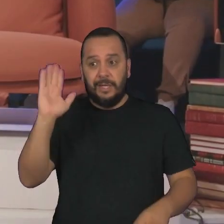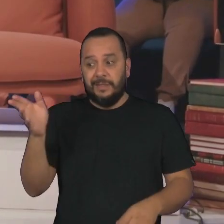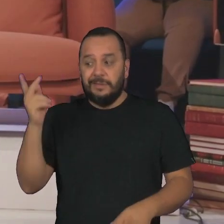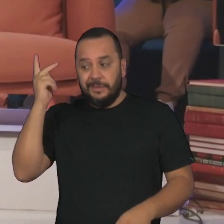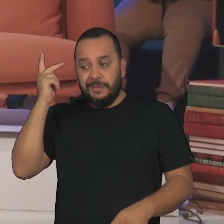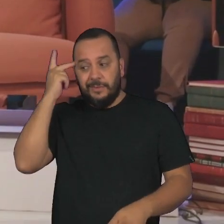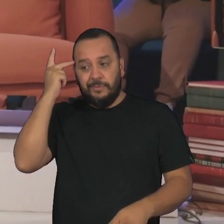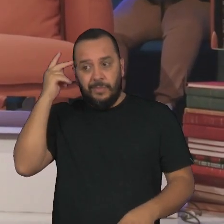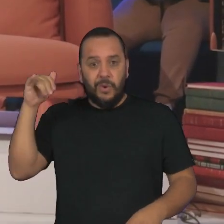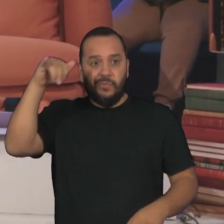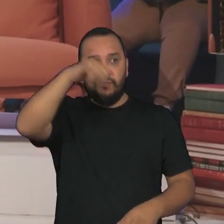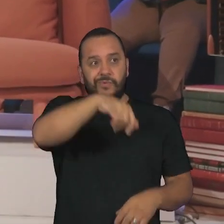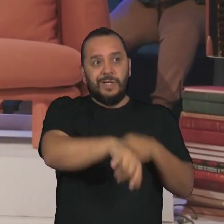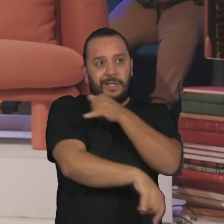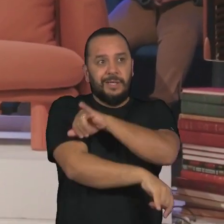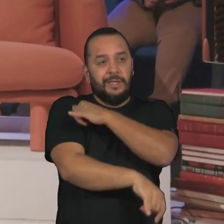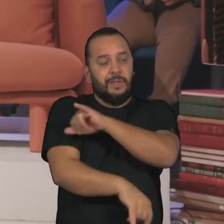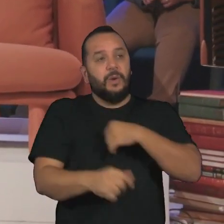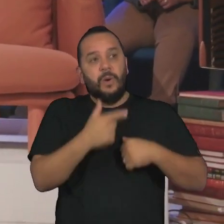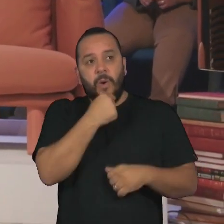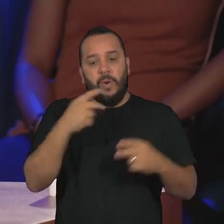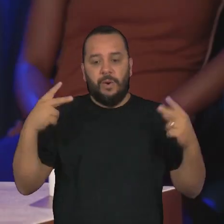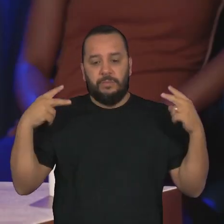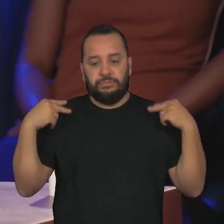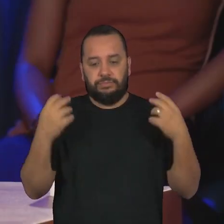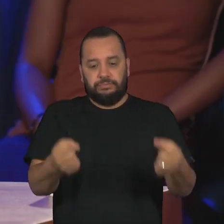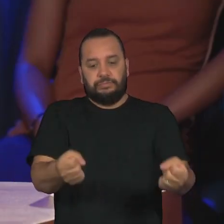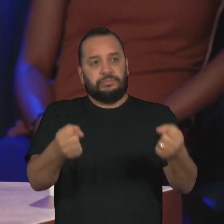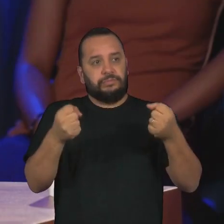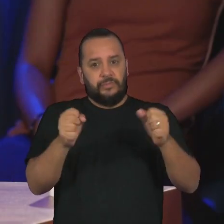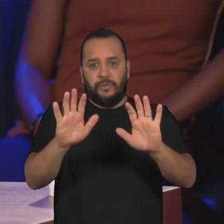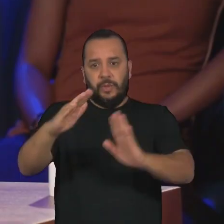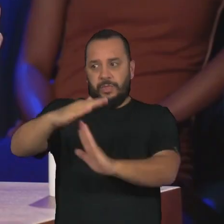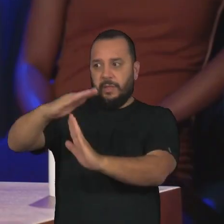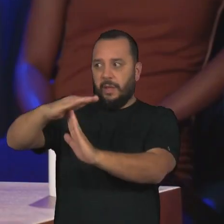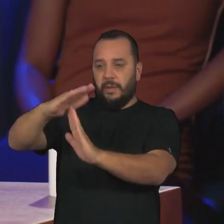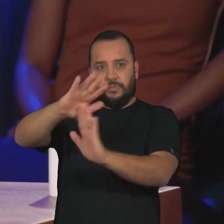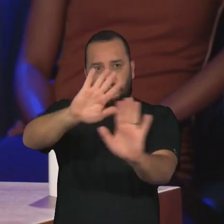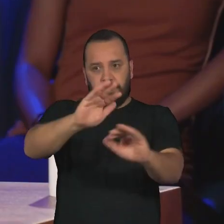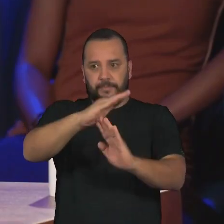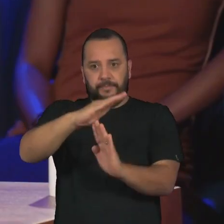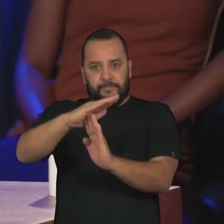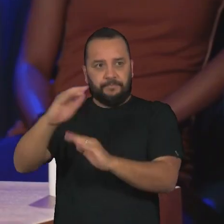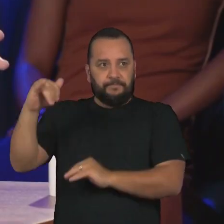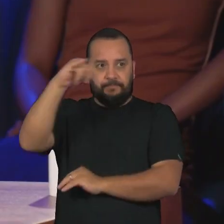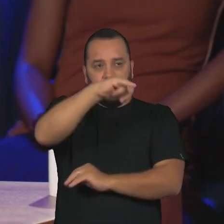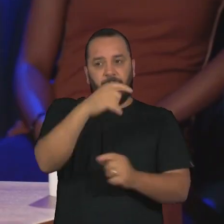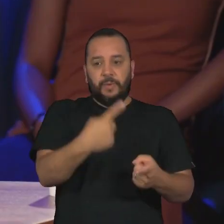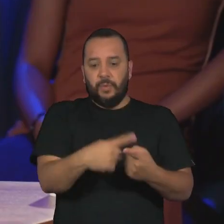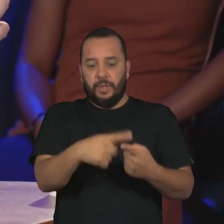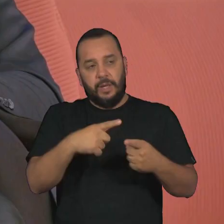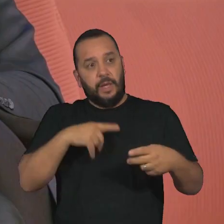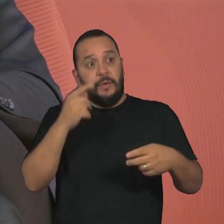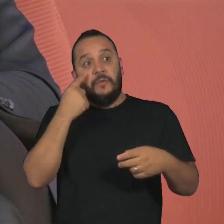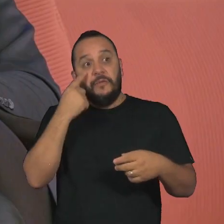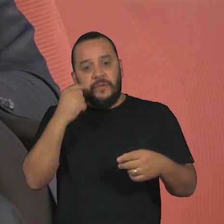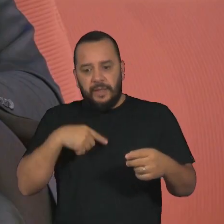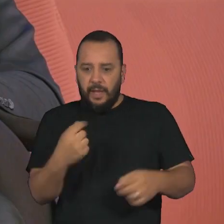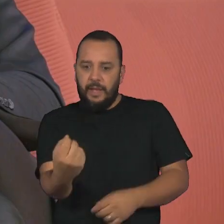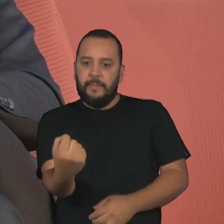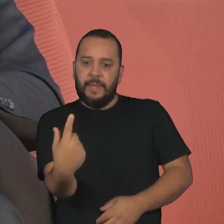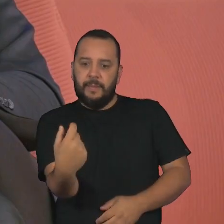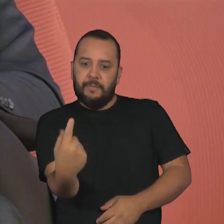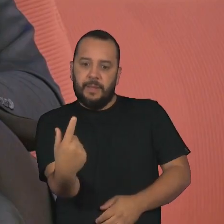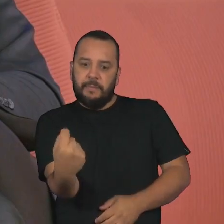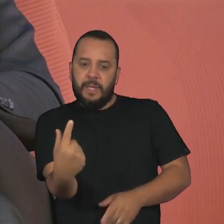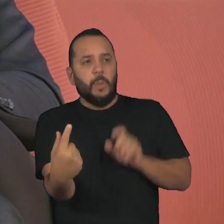Paulo, aí o comandante lá pediu um tempinho, porque a manutenção ia ver um sinal que estava dando no